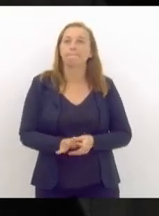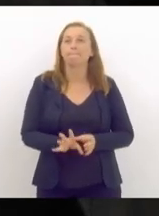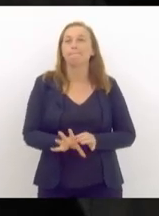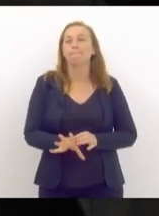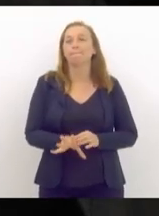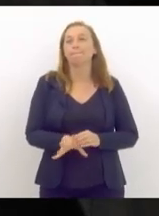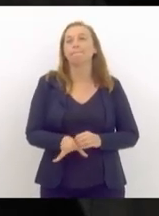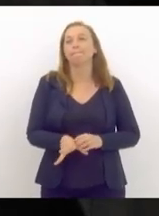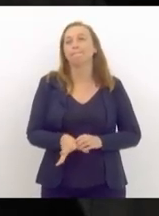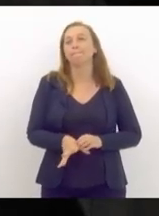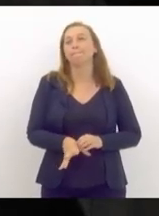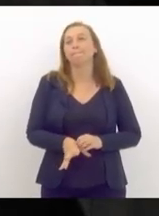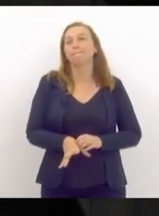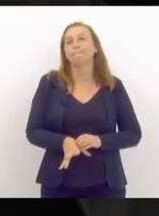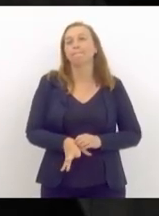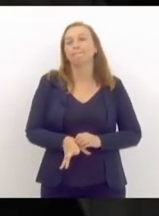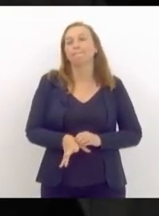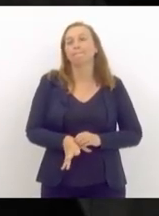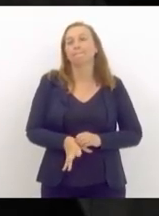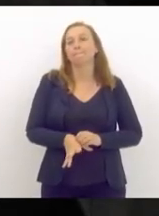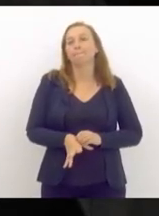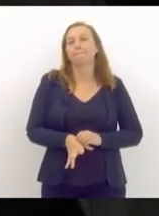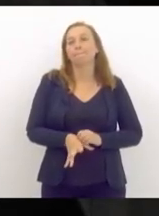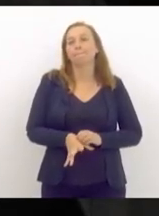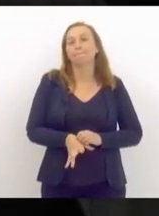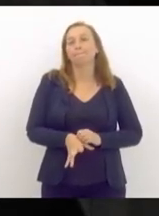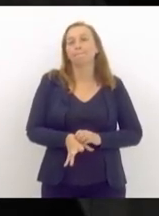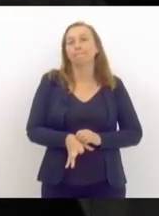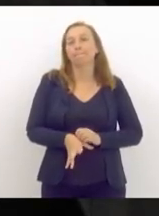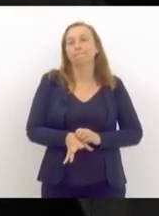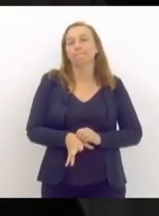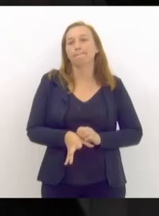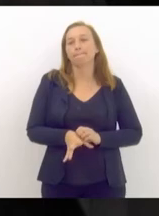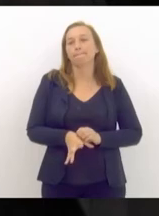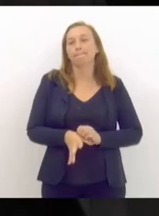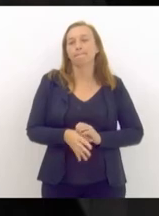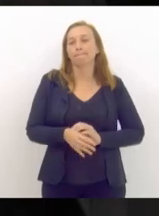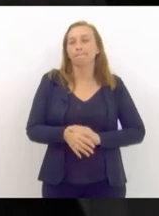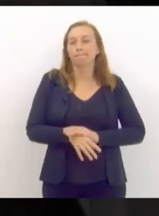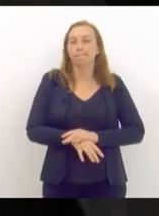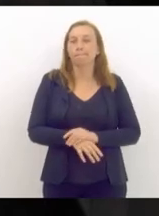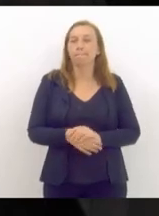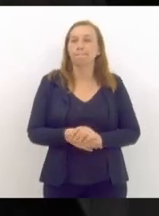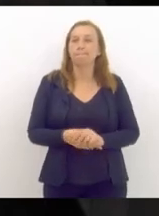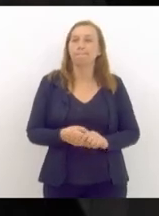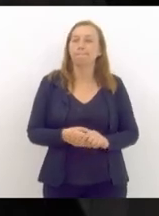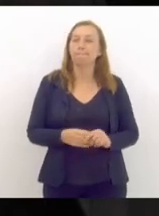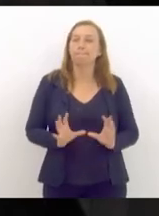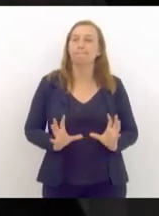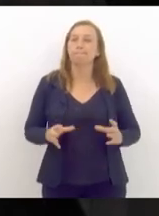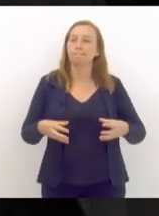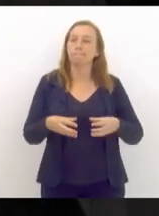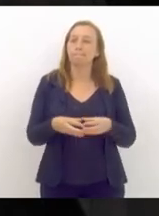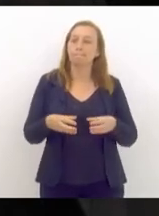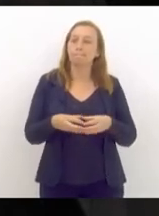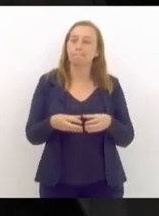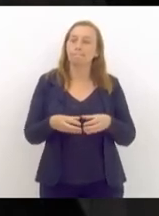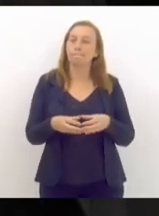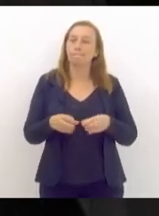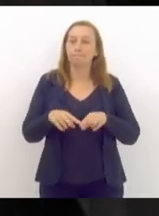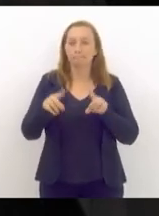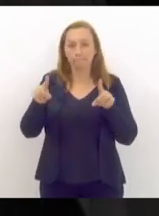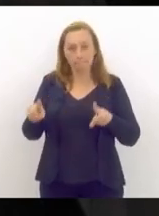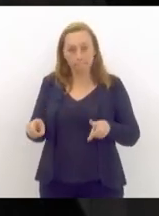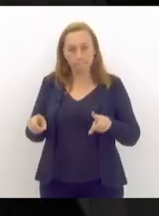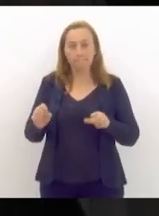setembro de 17 a 31 de dezembro de 21. E o conjunto dos funcionários